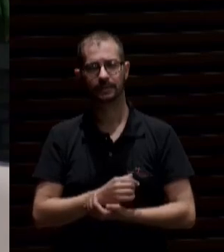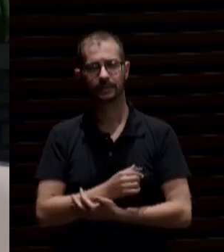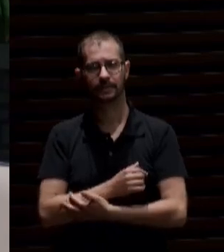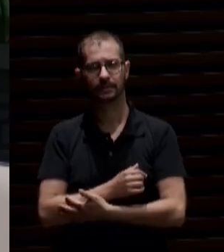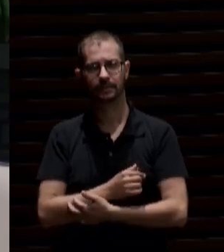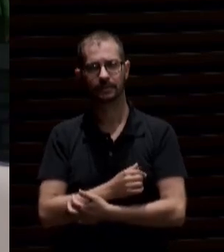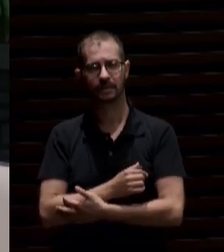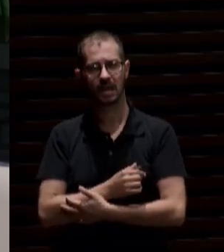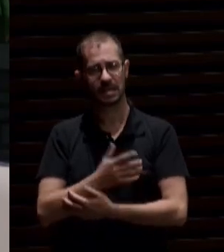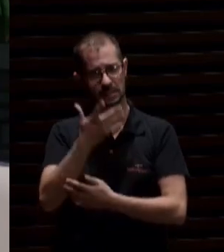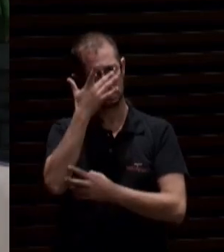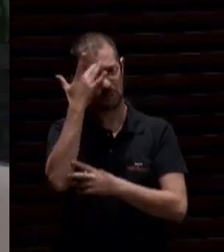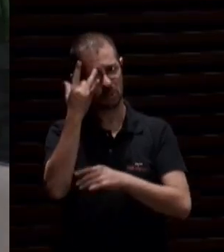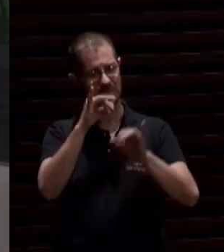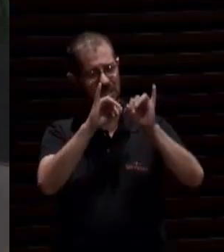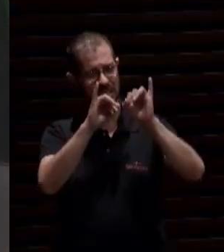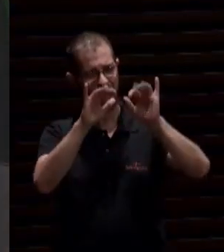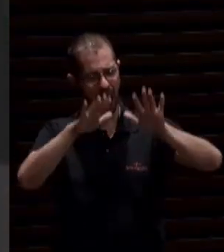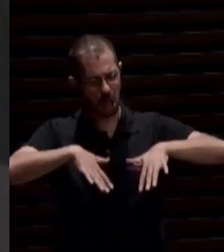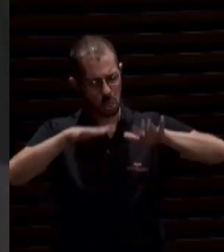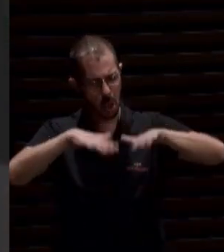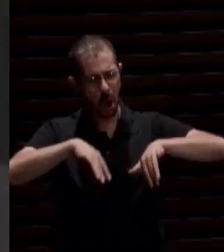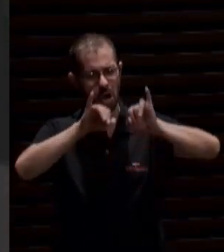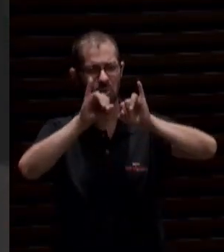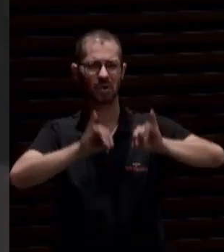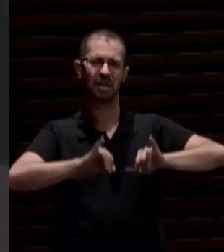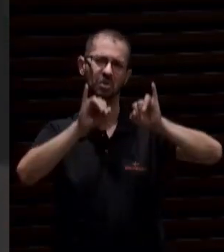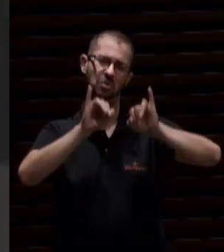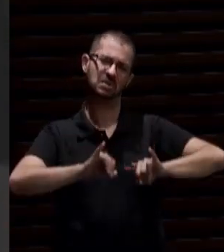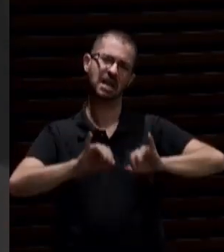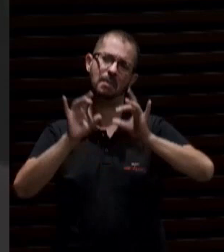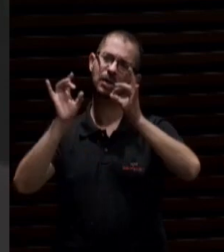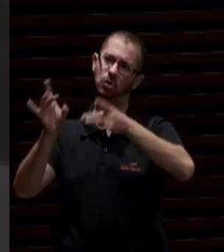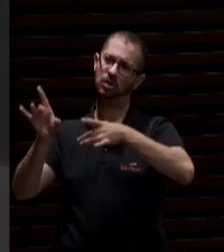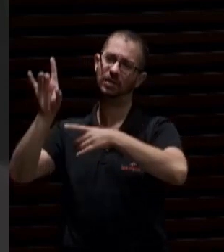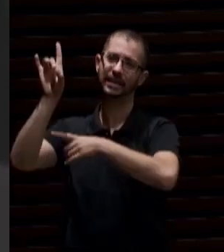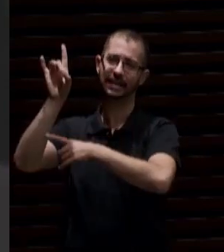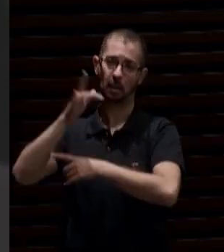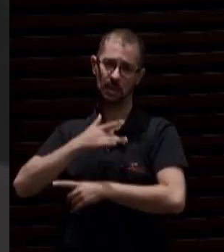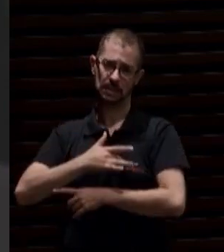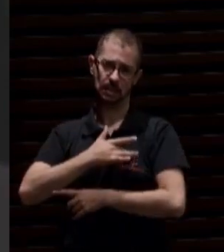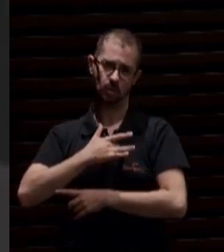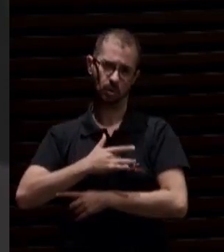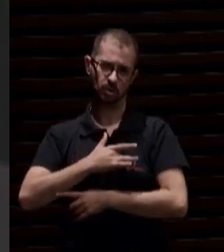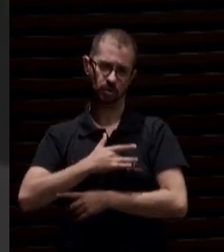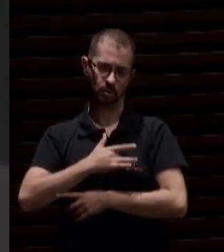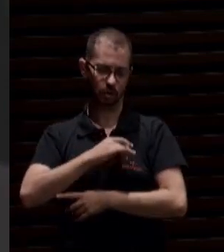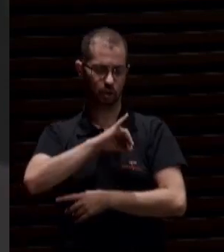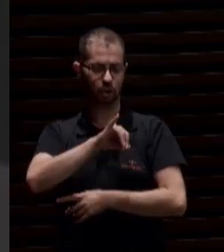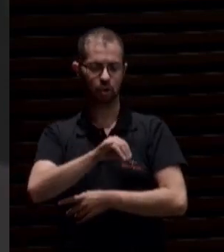Os que adoram ídolos vãos abandonam aquele que lhes é misericordioso. É muito interessante o que Jonas quis dizer